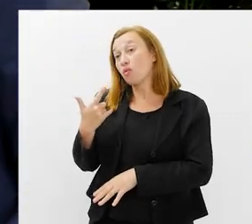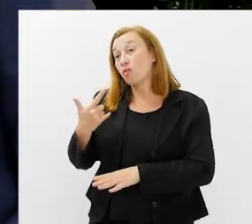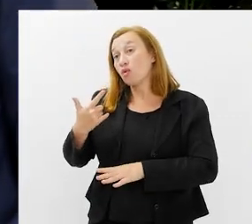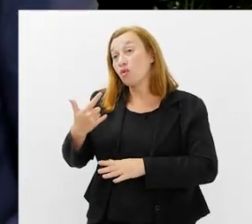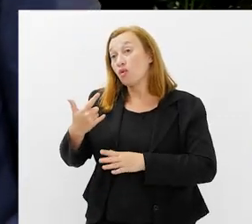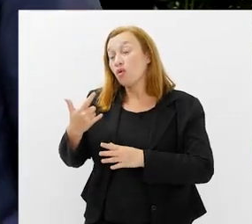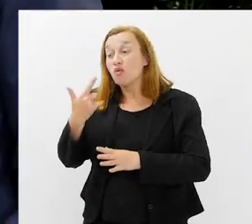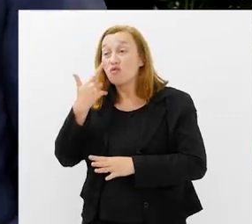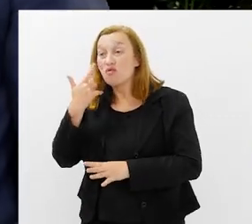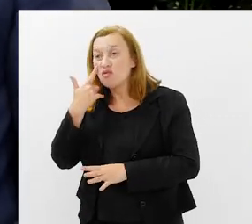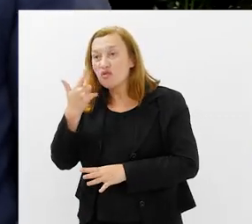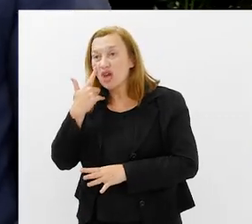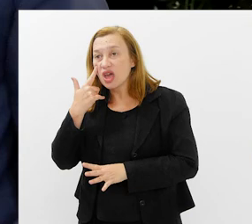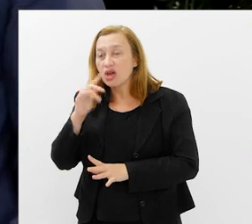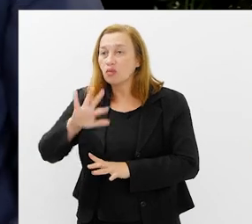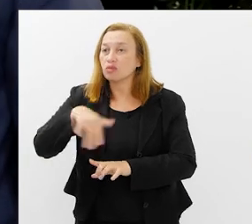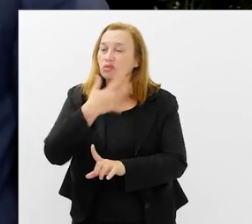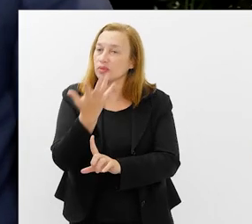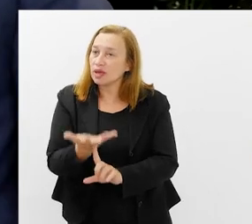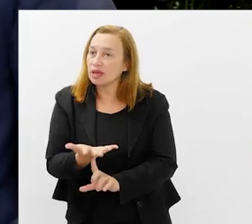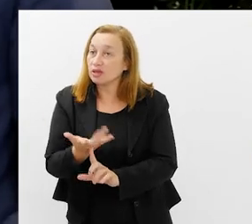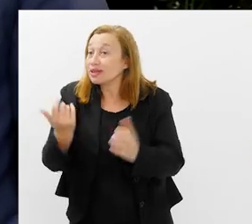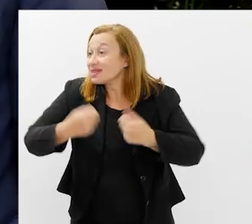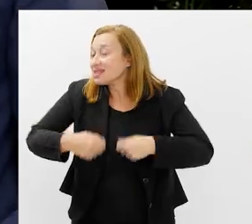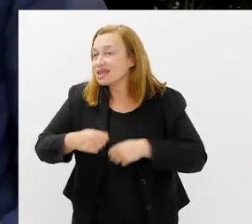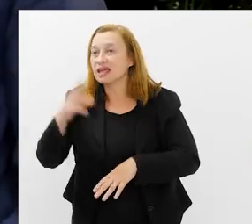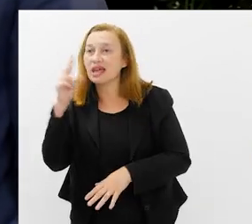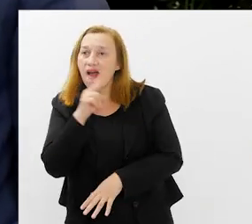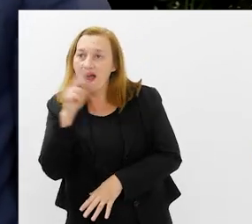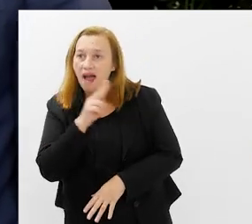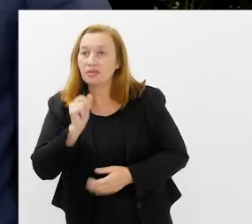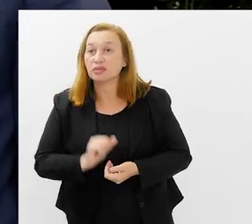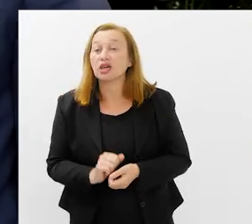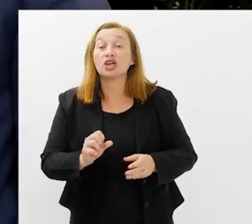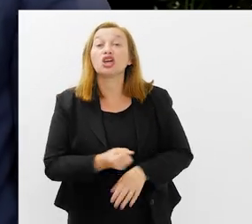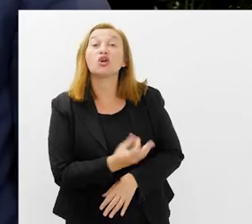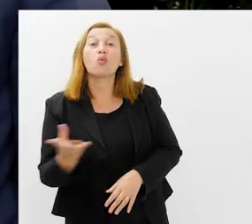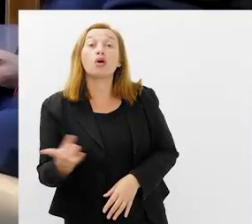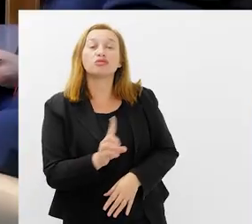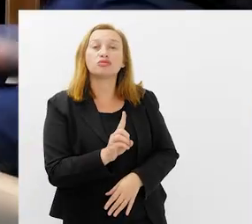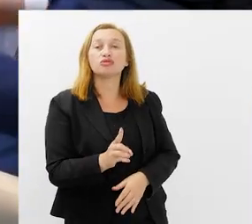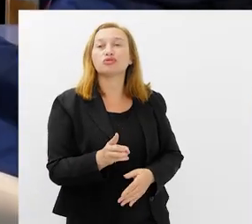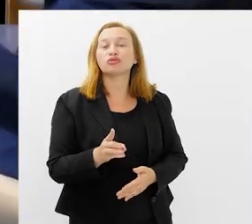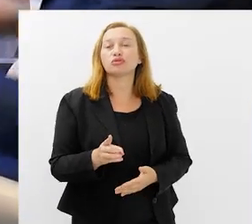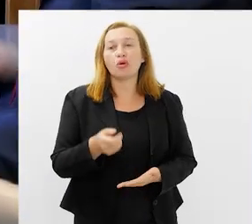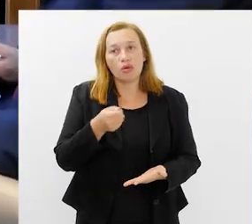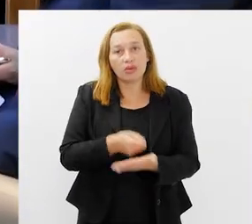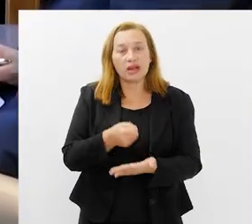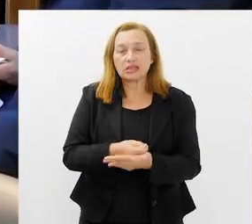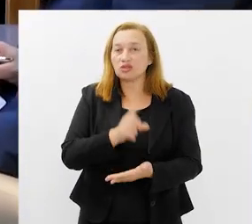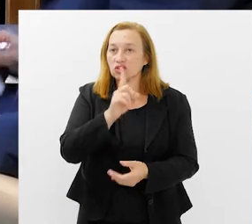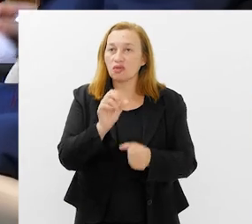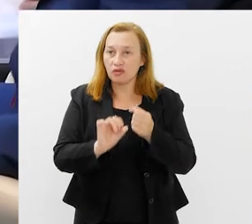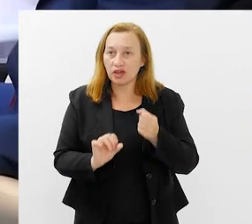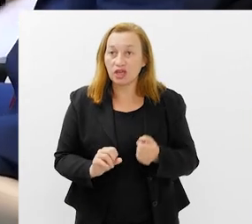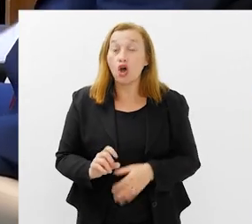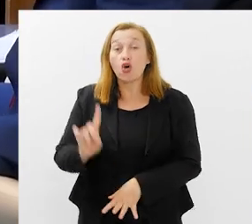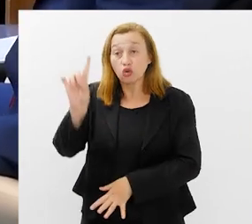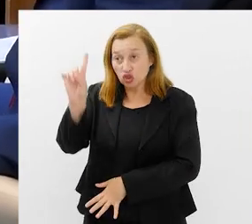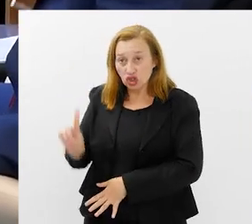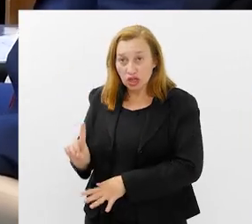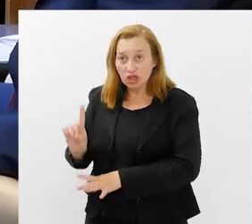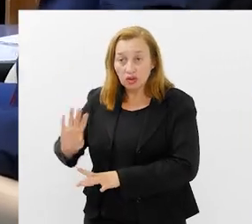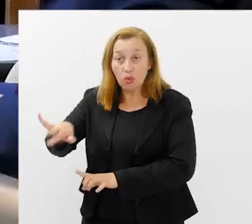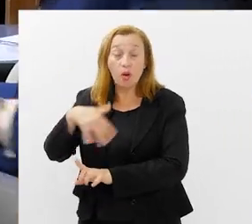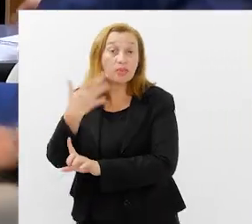meio ambiente como uma necessidade imediata? E quando os deveres não são observados, Pois porque eu costumo